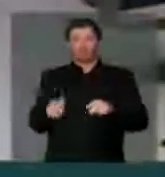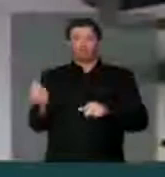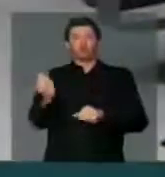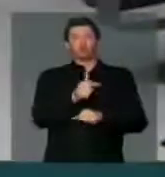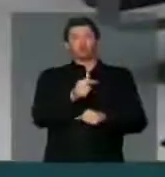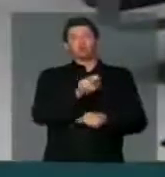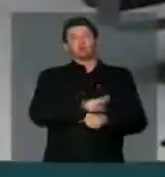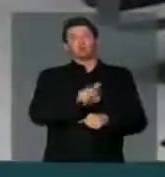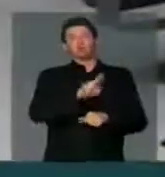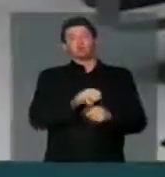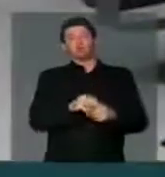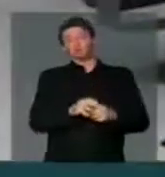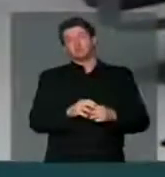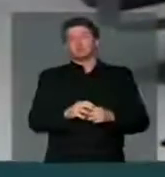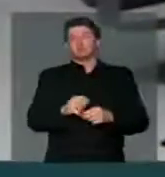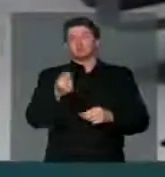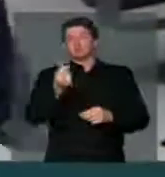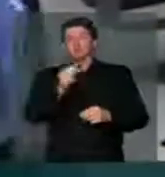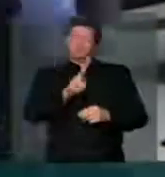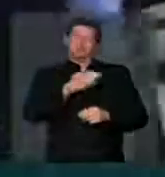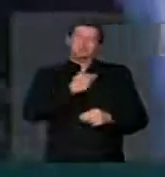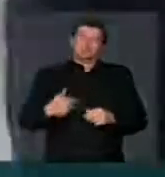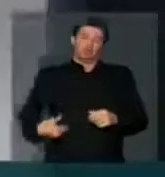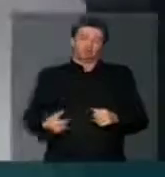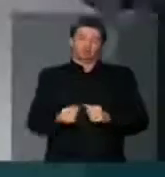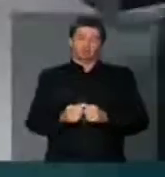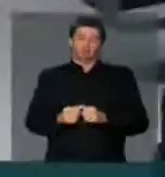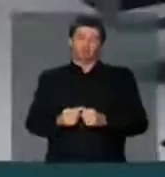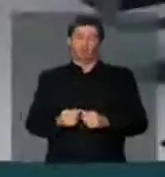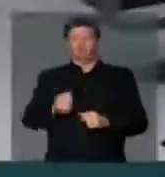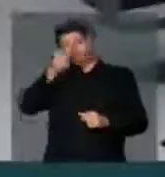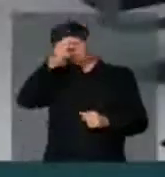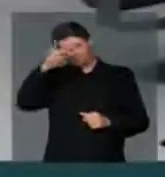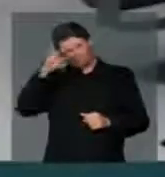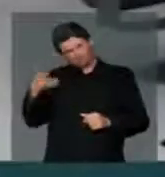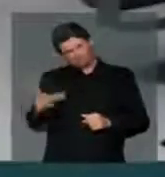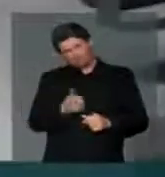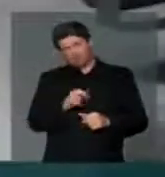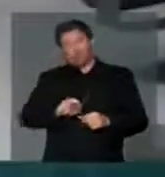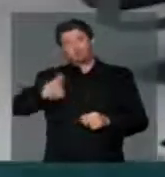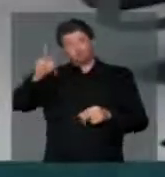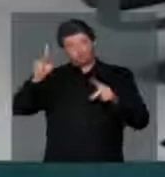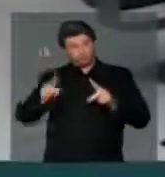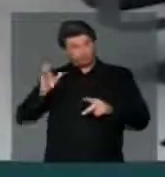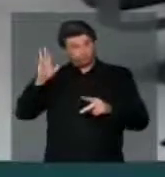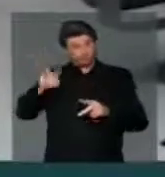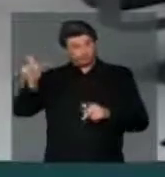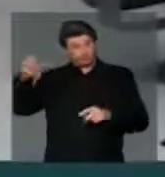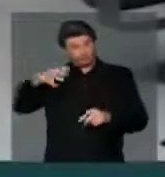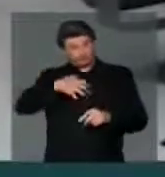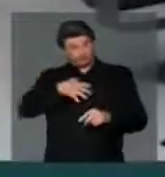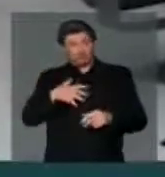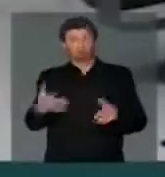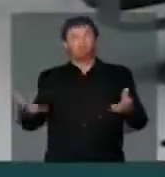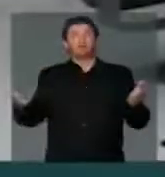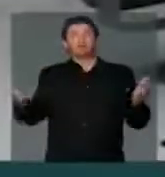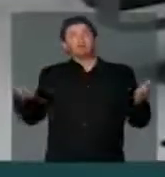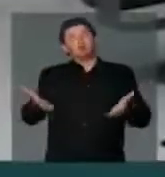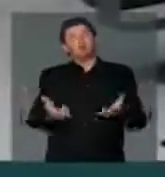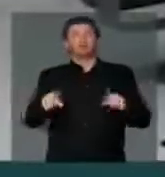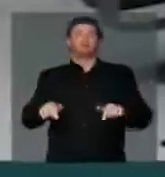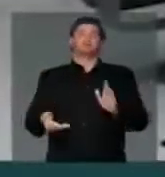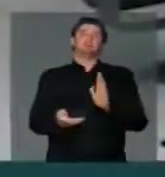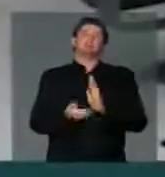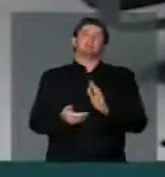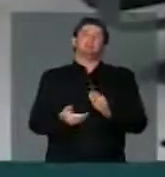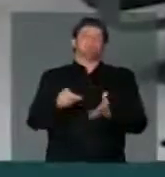é utilizado os recursos públicos. Um grande prefeito que representou o seu povo na Bahia e que hoje aqui na Câmara dos